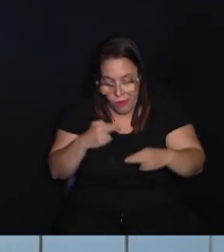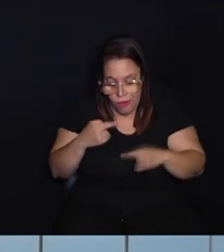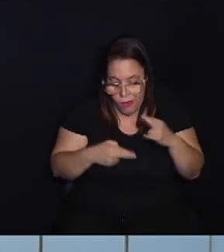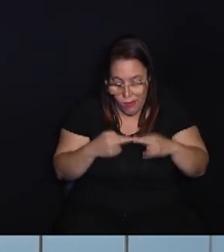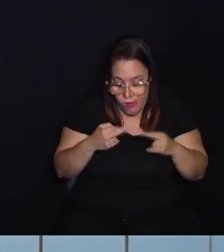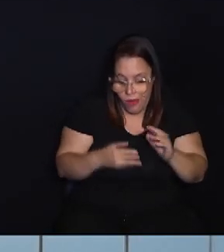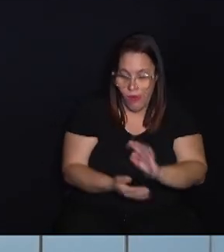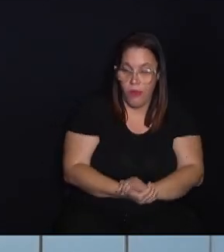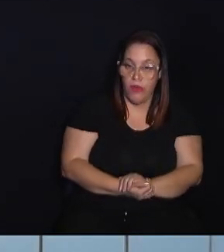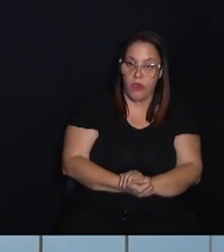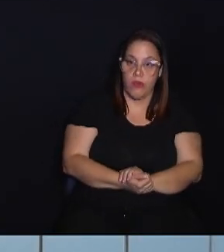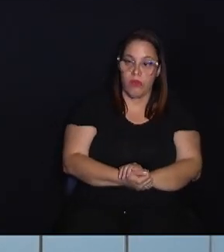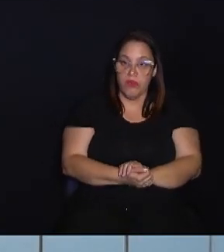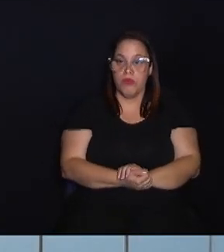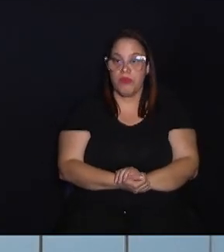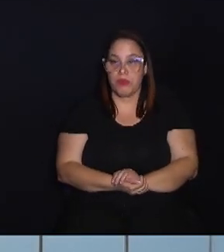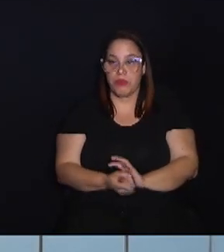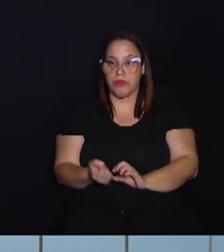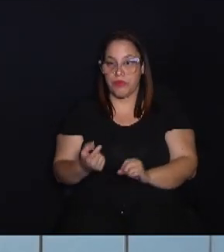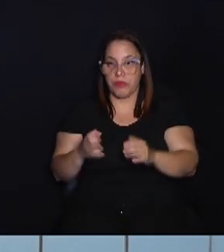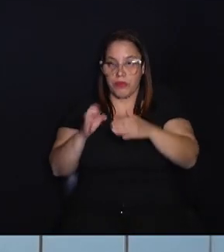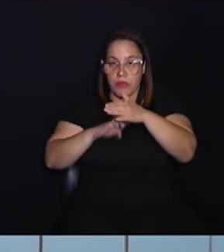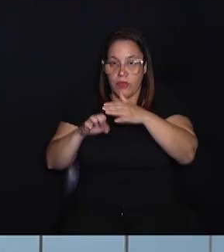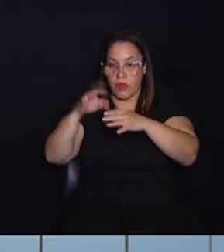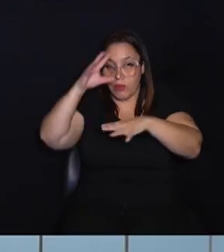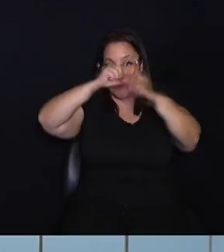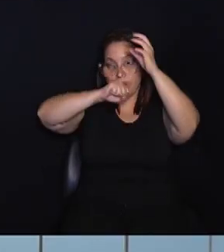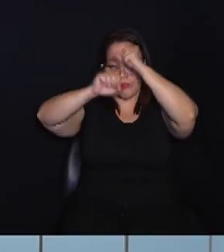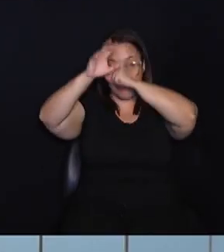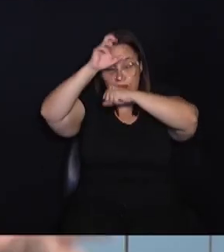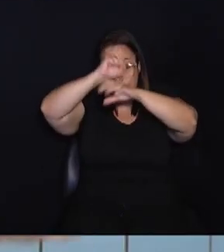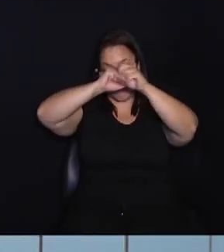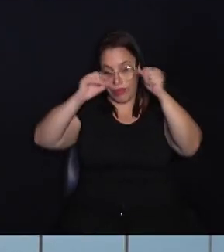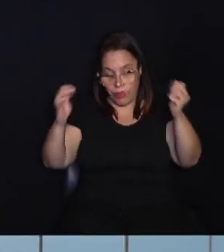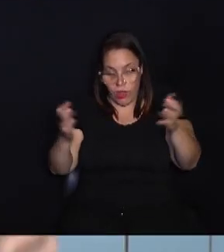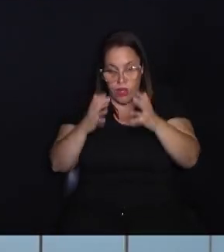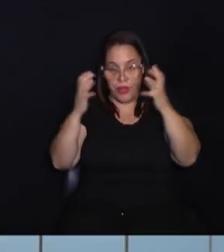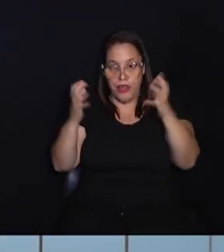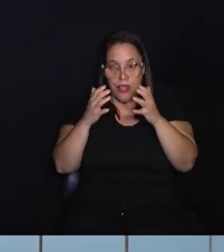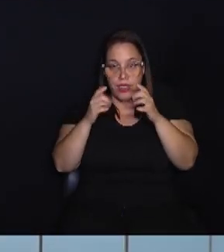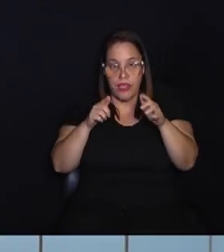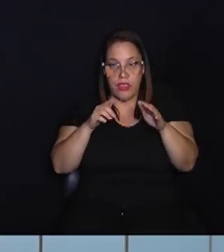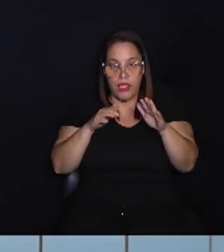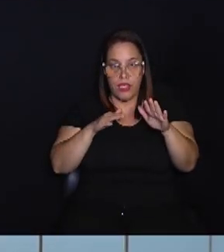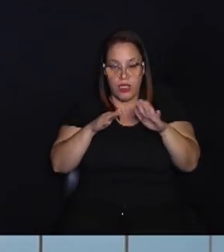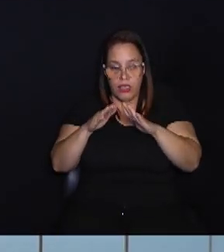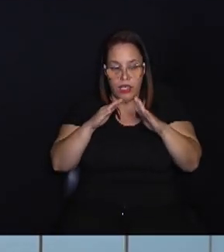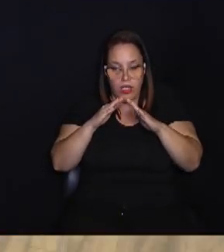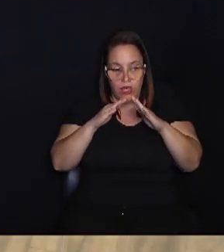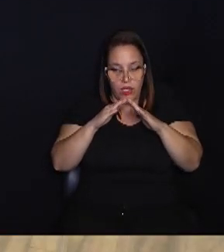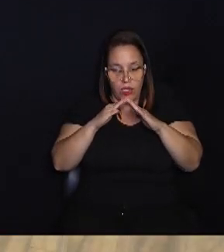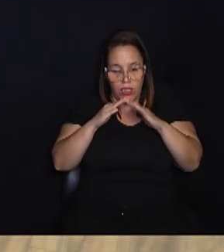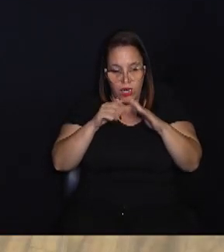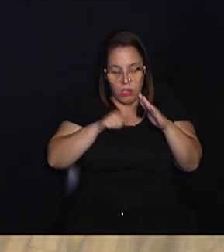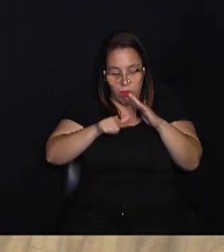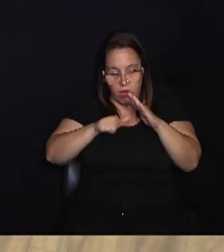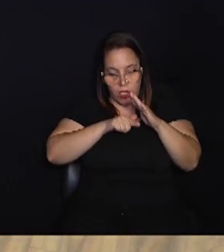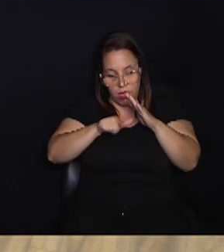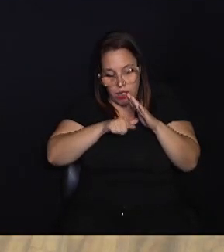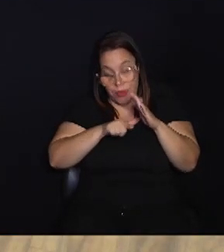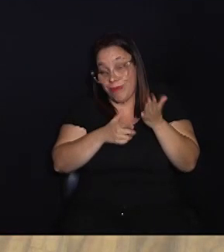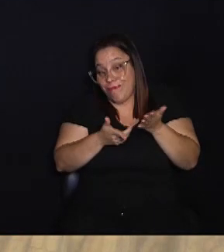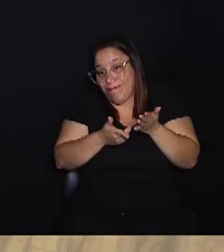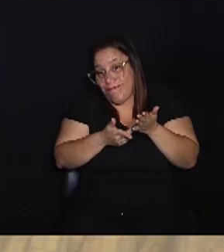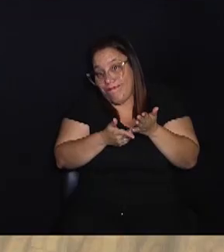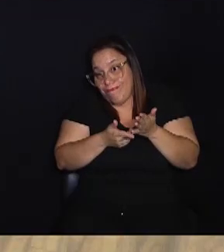Tanto as empresas, né, que aprenderam e hoje estimulam o Trabalho híbrido, home ou office. Seja, é